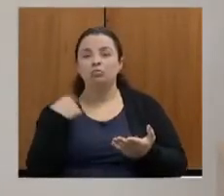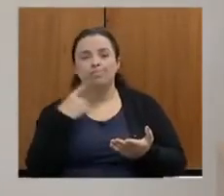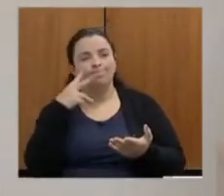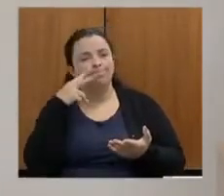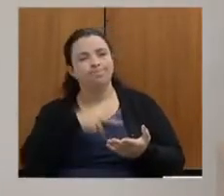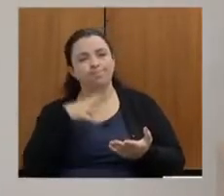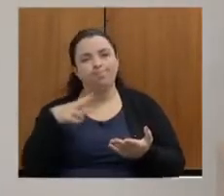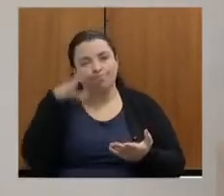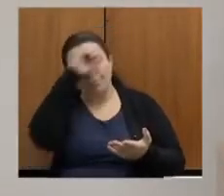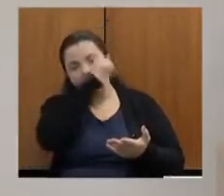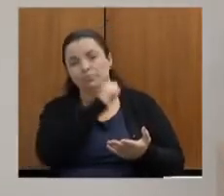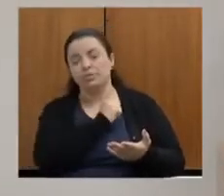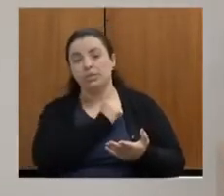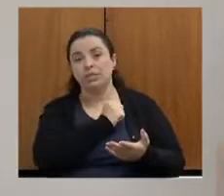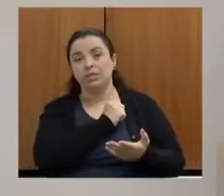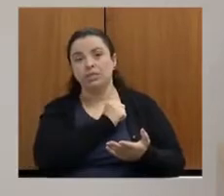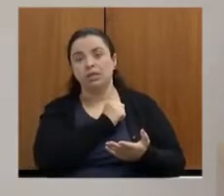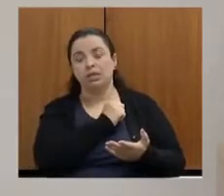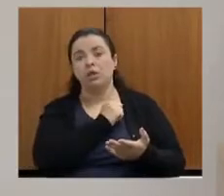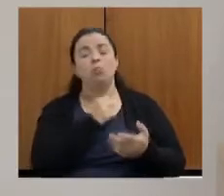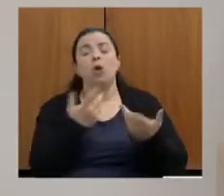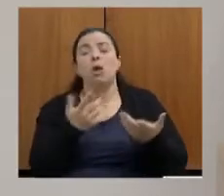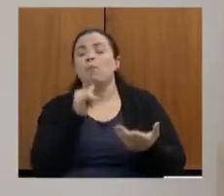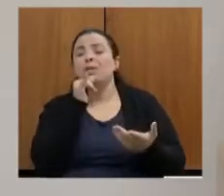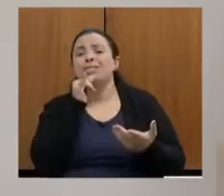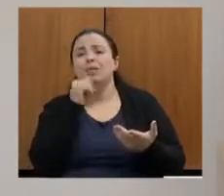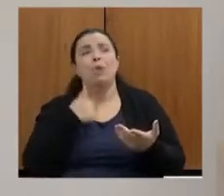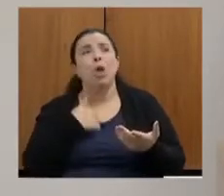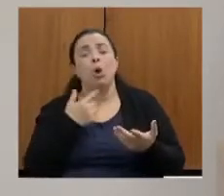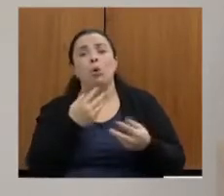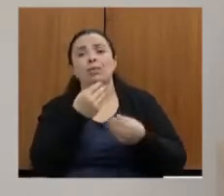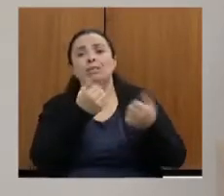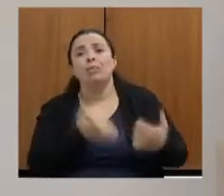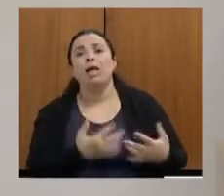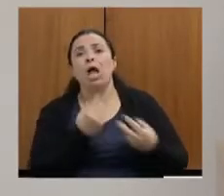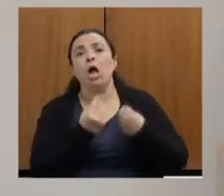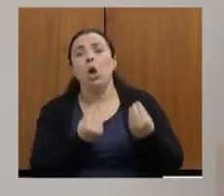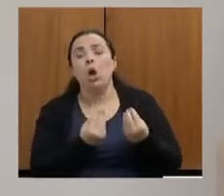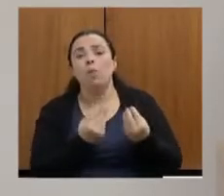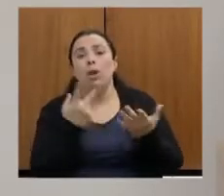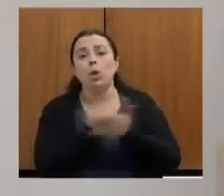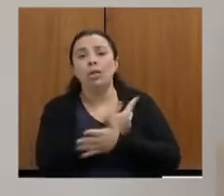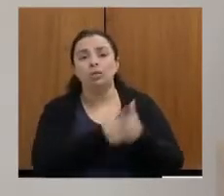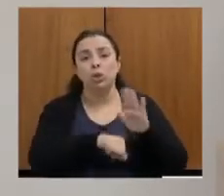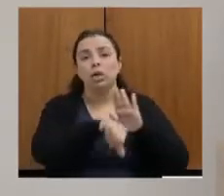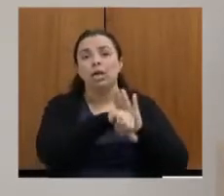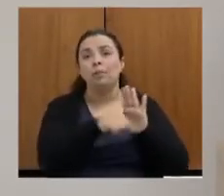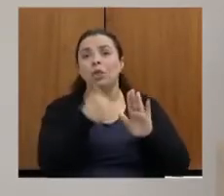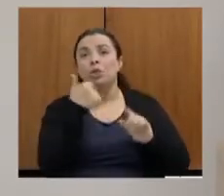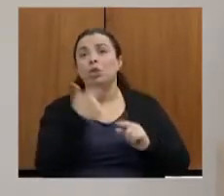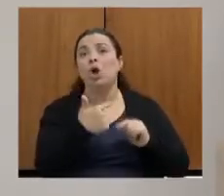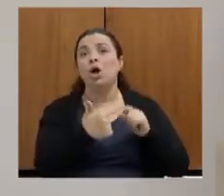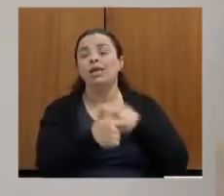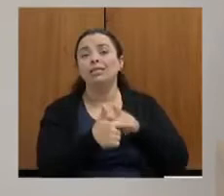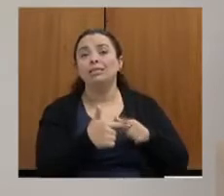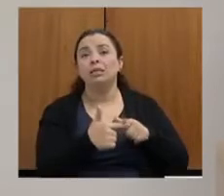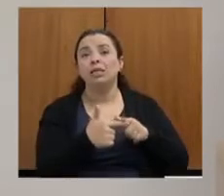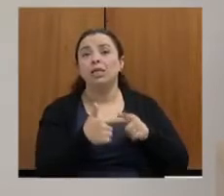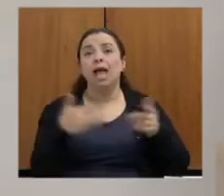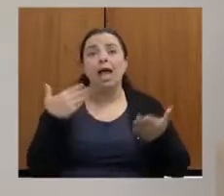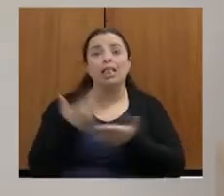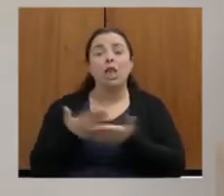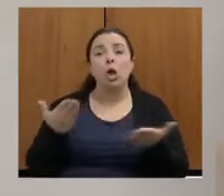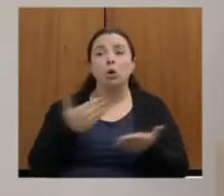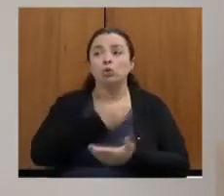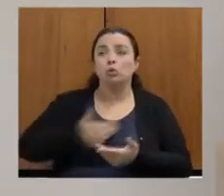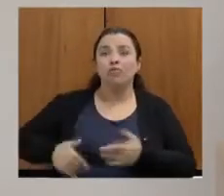porque eu não consigo explicar como é que depois de dois grandes crimes governo tá liberando mineração